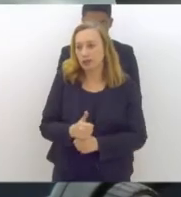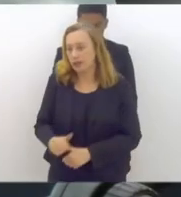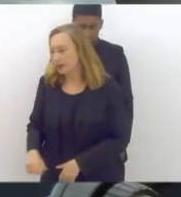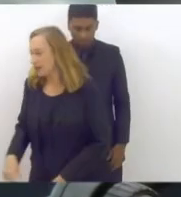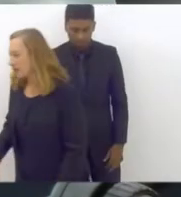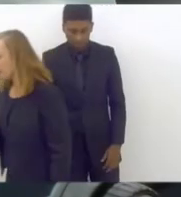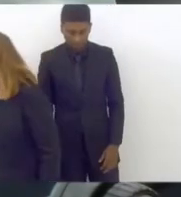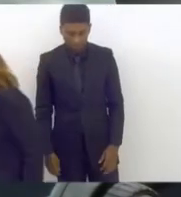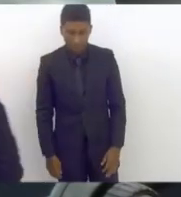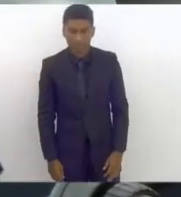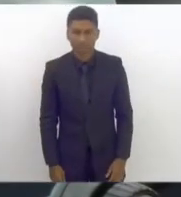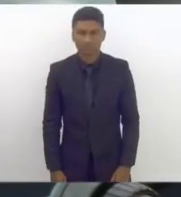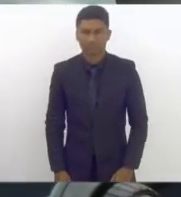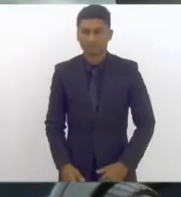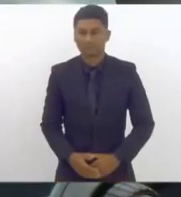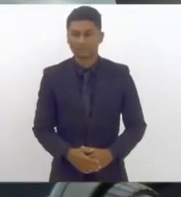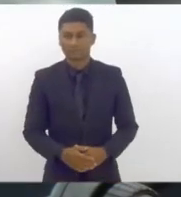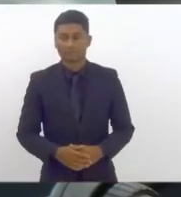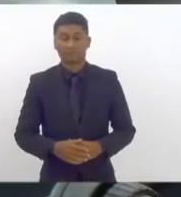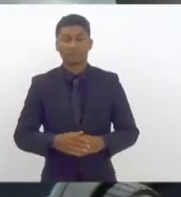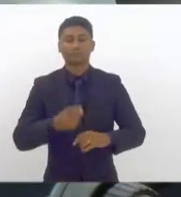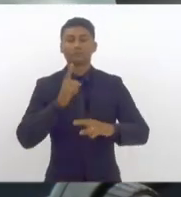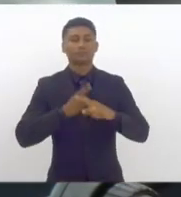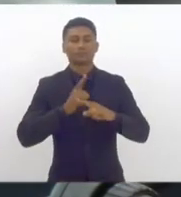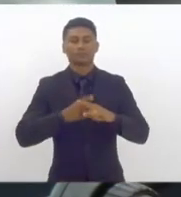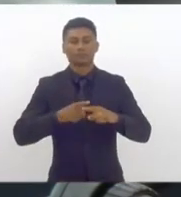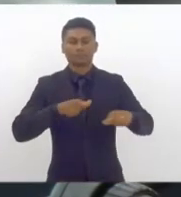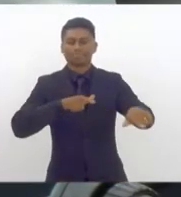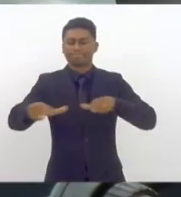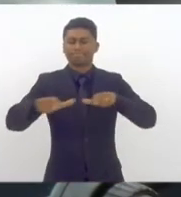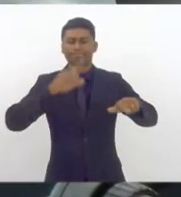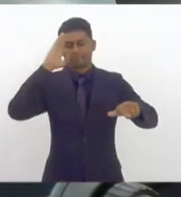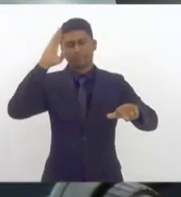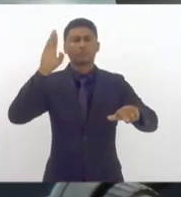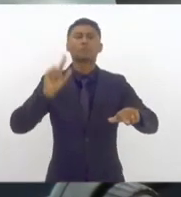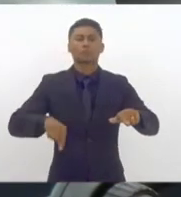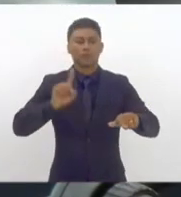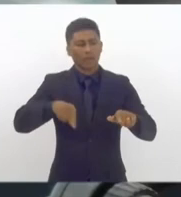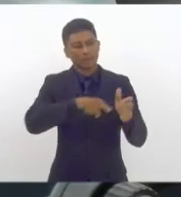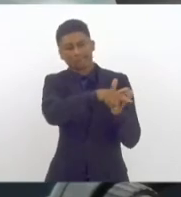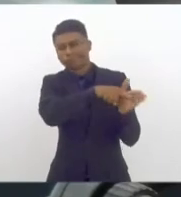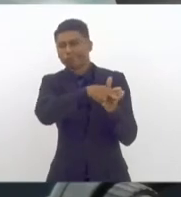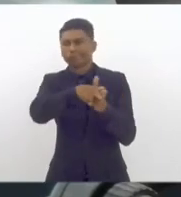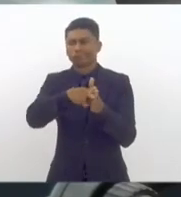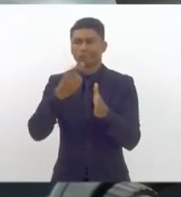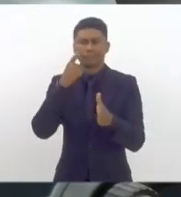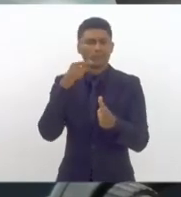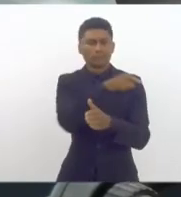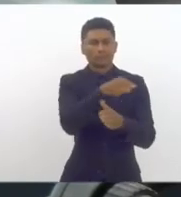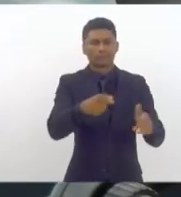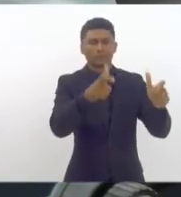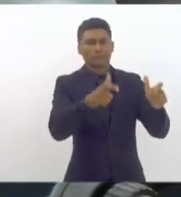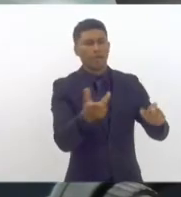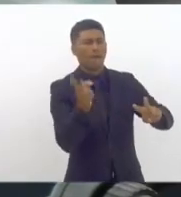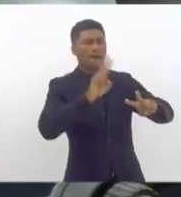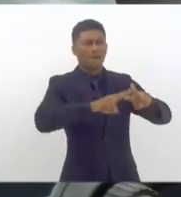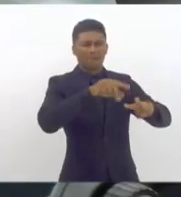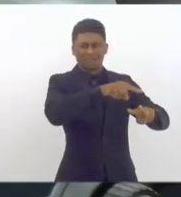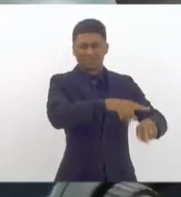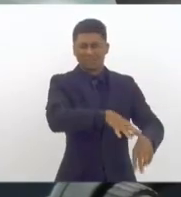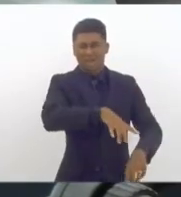não sabe, primordial é a fiscalização dos espaços de privação e liberdade. A cadeia fede, a cadeia não tem um cheiro